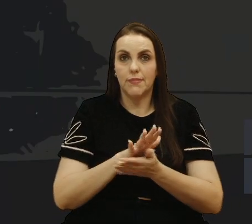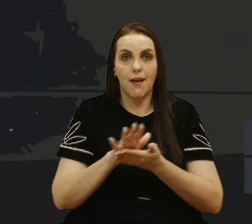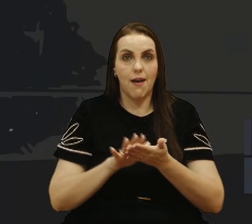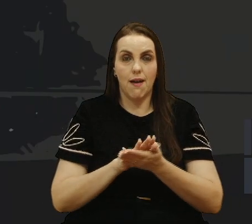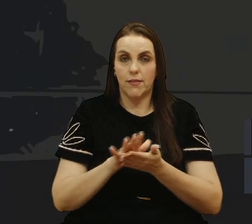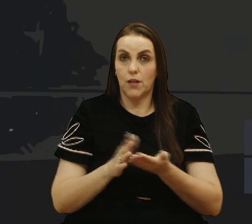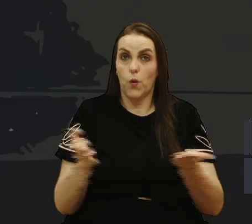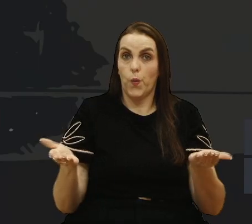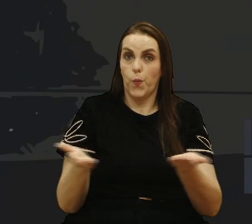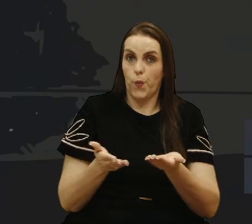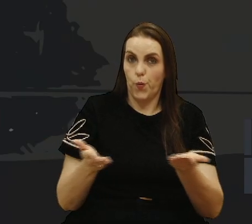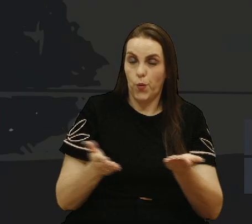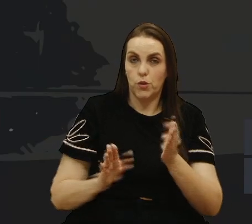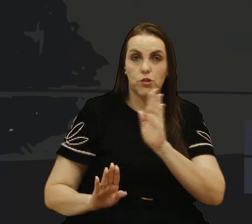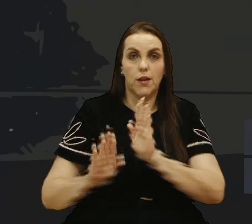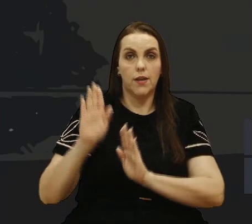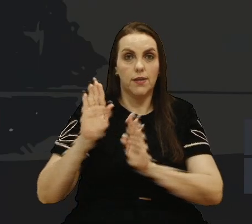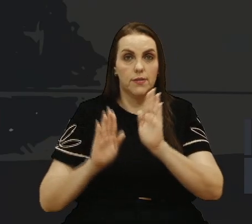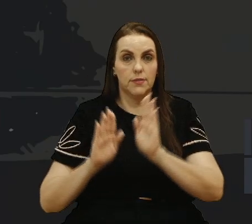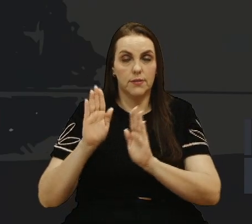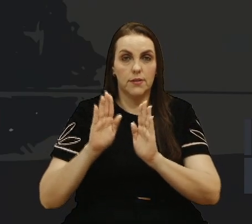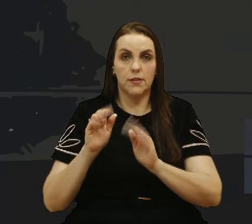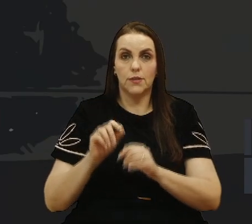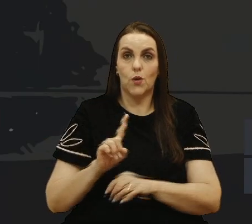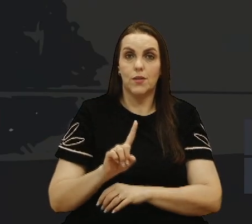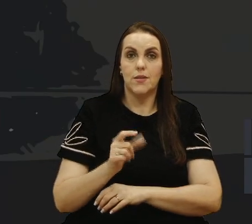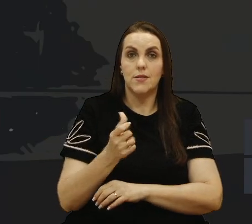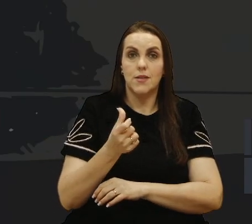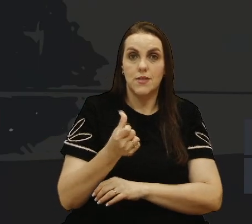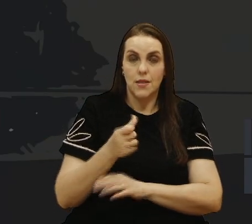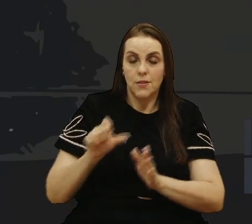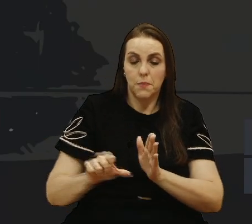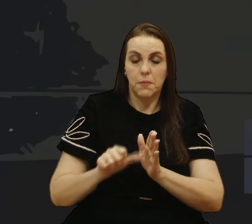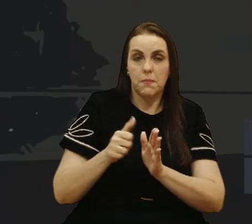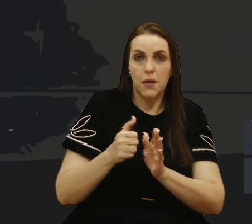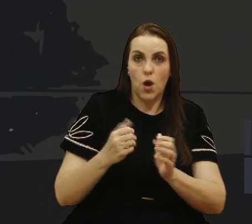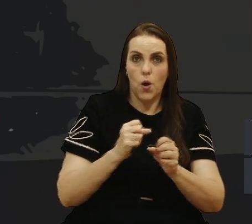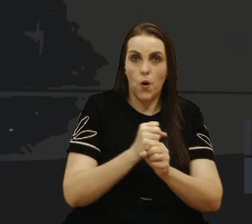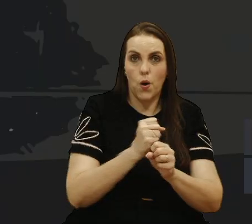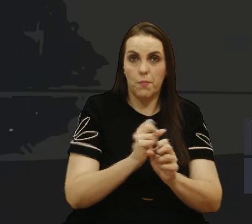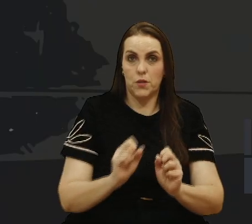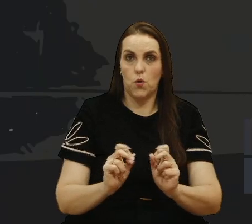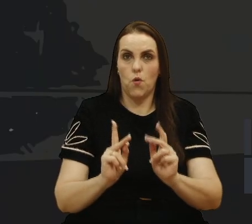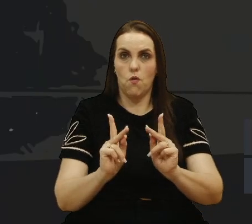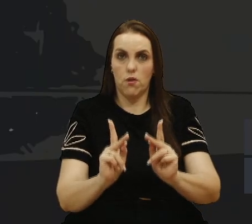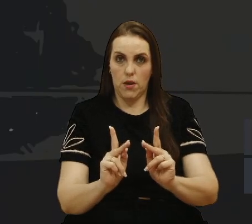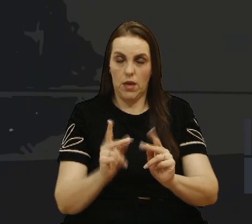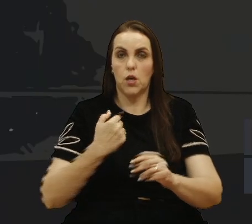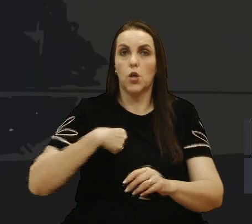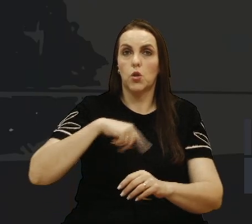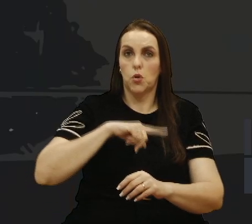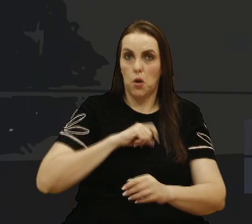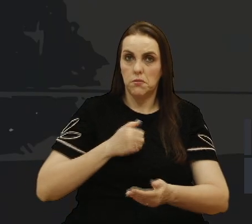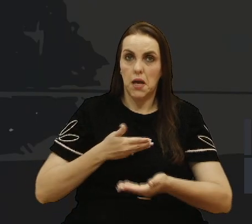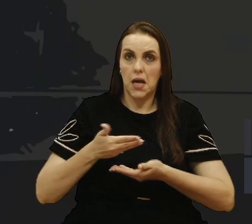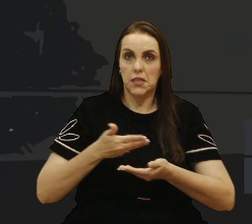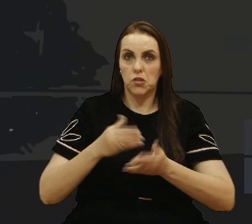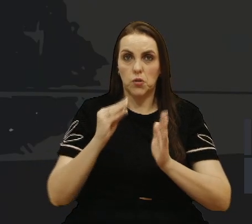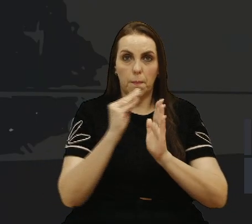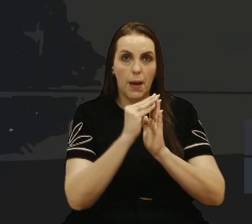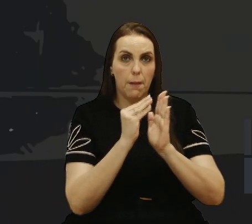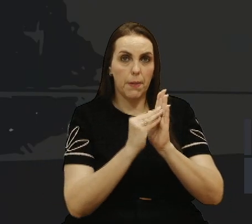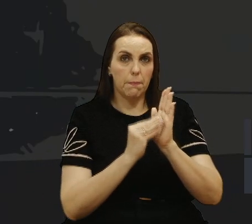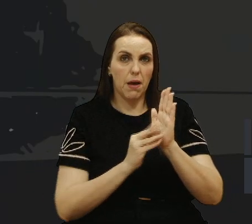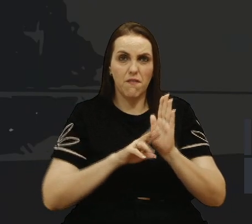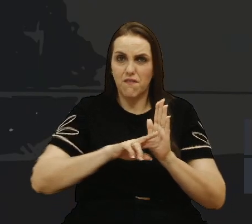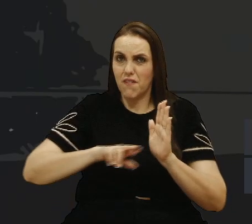saiu a questão da licitação daquelas 16 primeiras obras, ok? Estamos contemplados em diversas das obras. Pedro